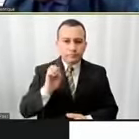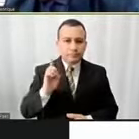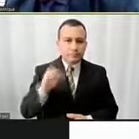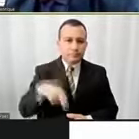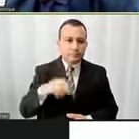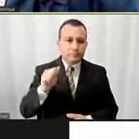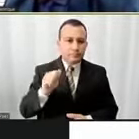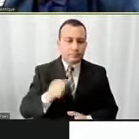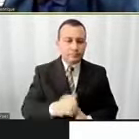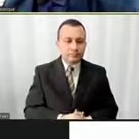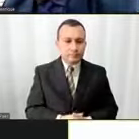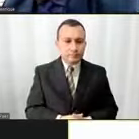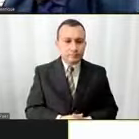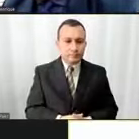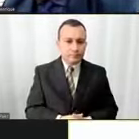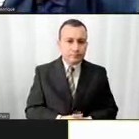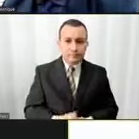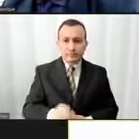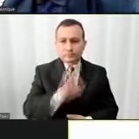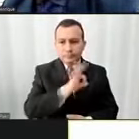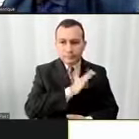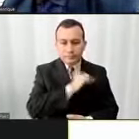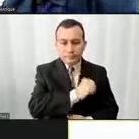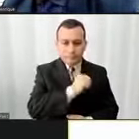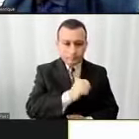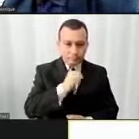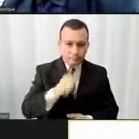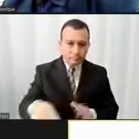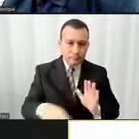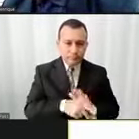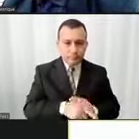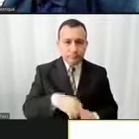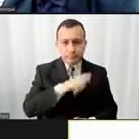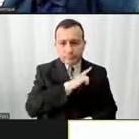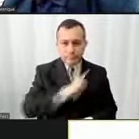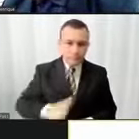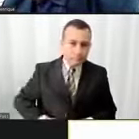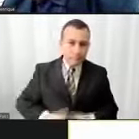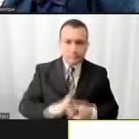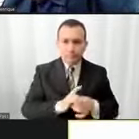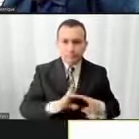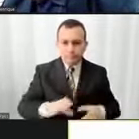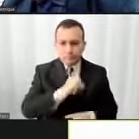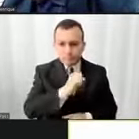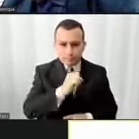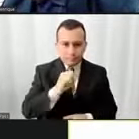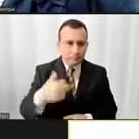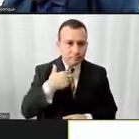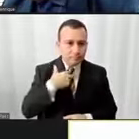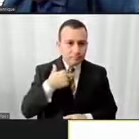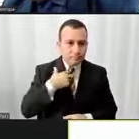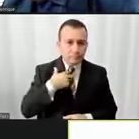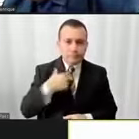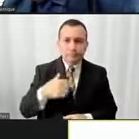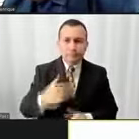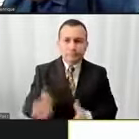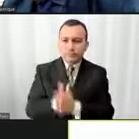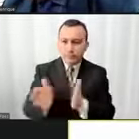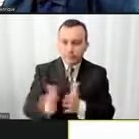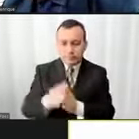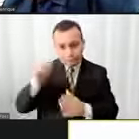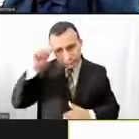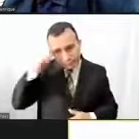Sampaio. Policiais não são assassinos do Estado, não têm autorização para matar, e muito menos gente pobre e gente preta. É uma